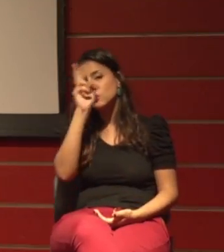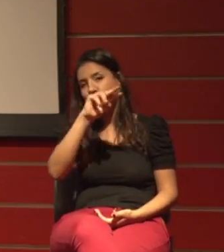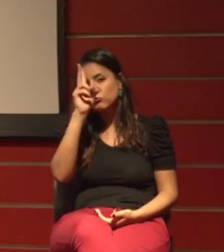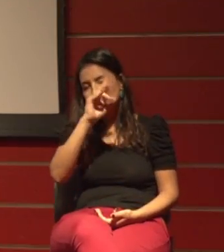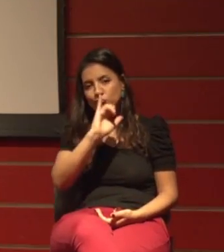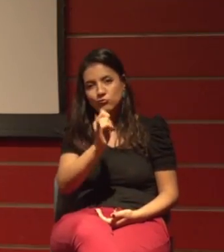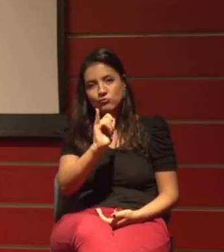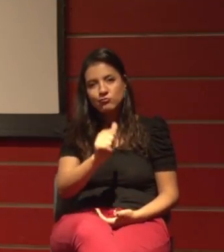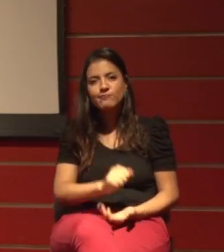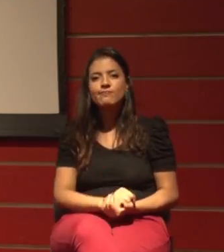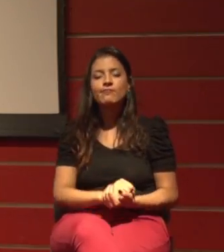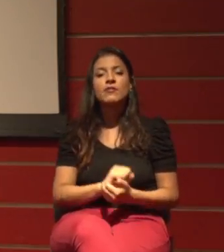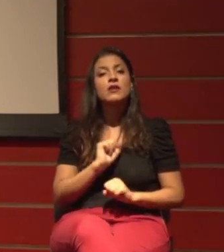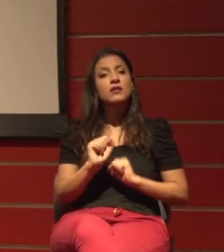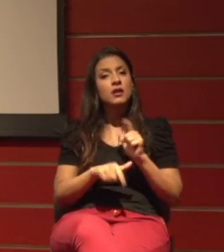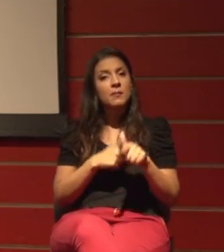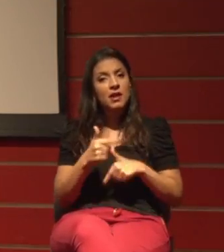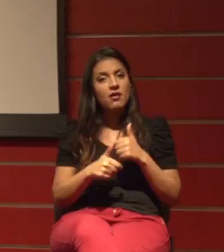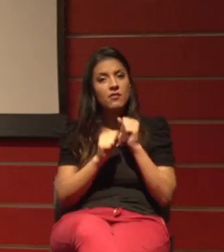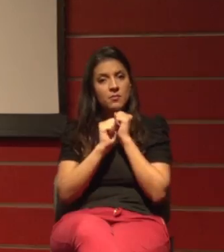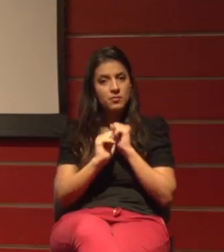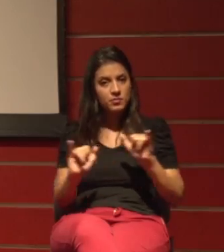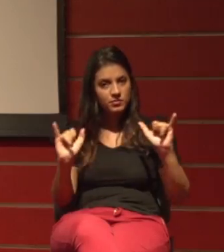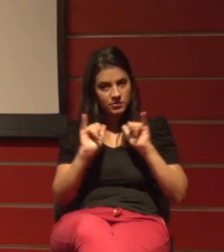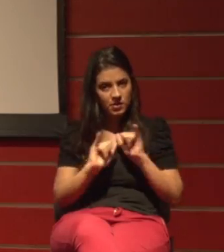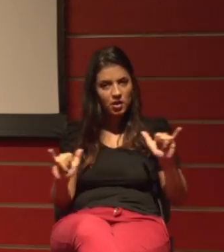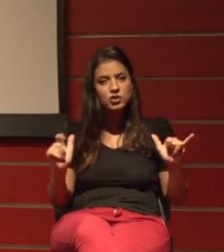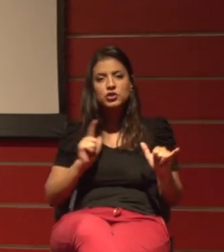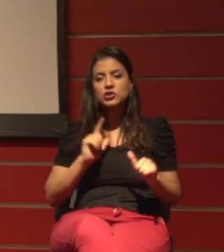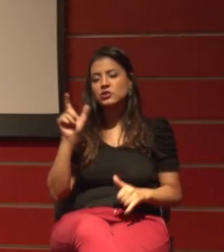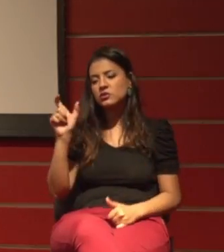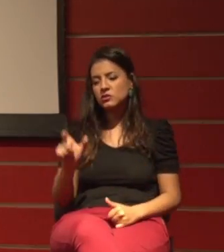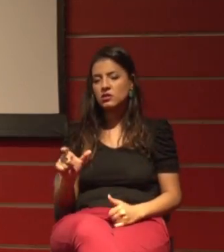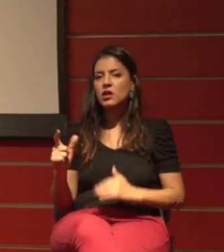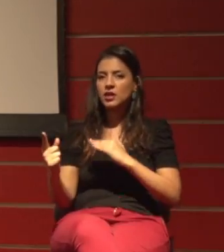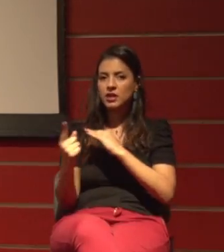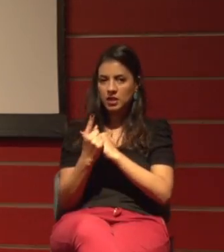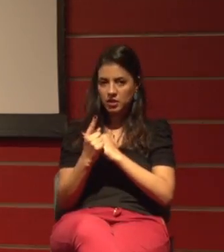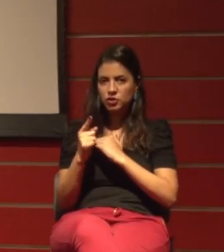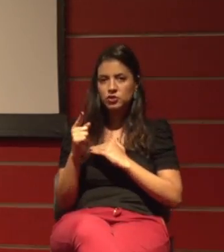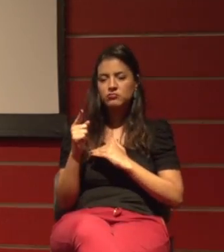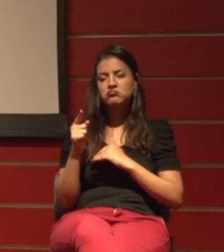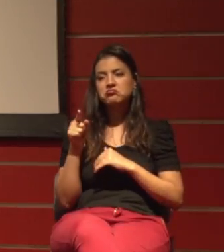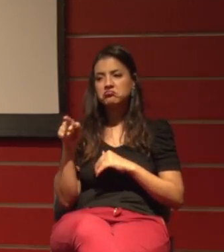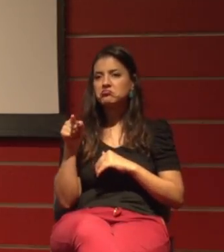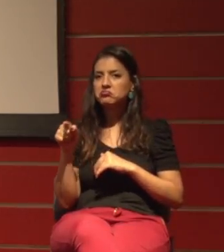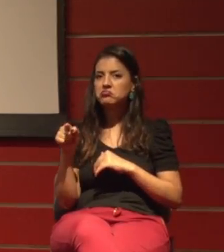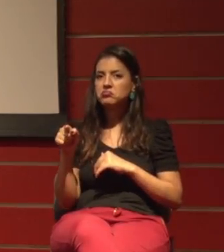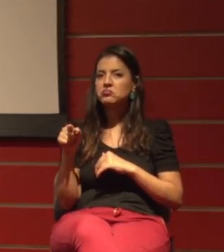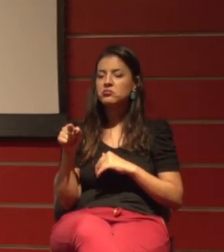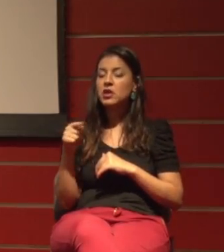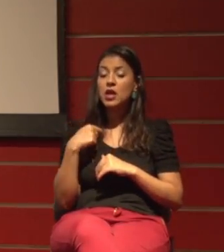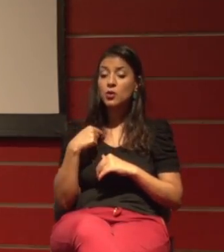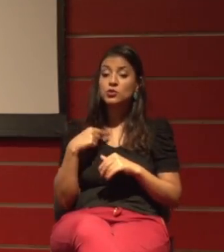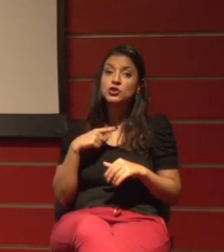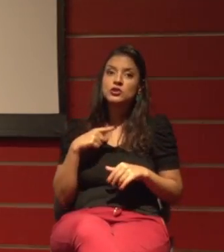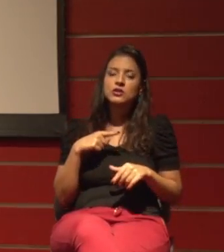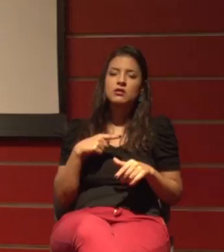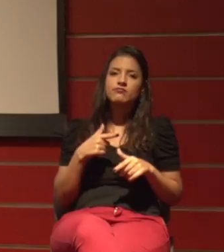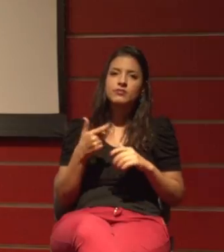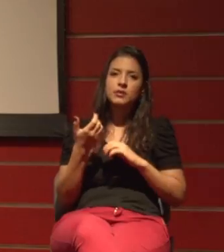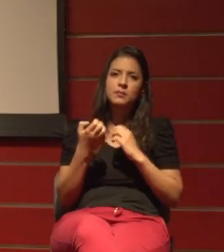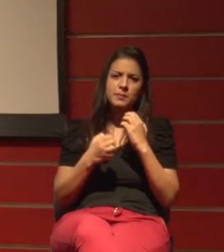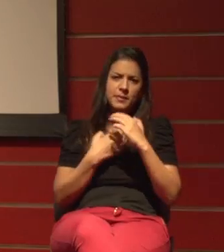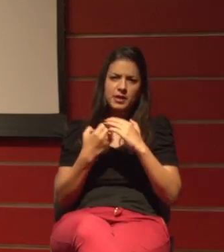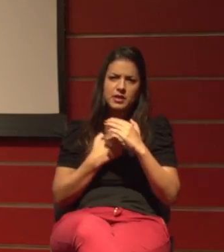publicidade a gente tinha um cliente que tinha eh uma empresa de de barcos né e e uma vez esperando na